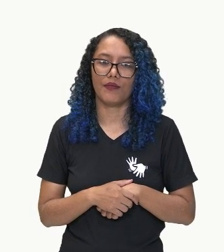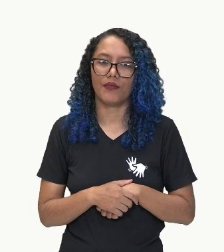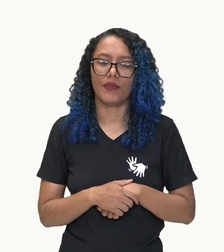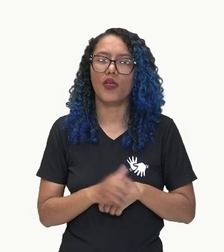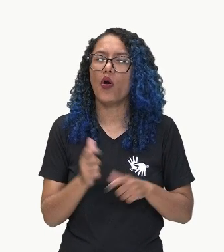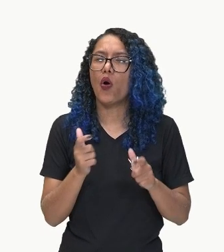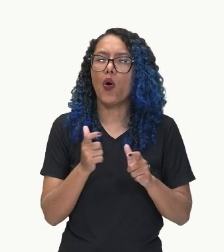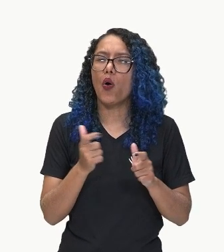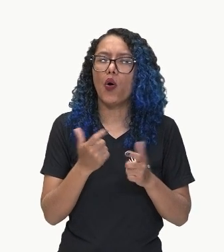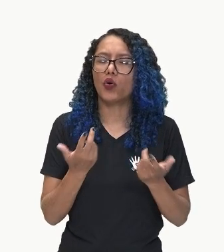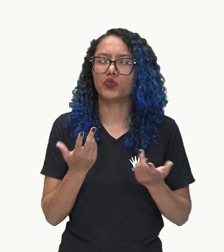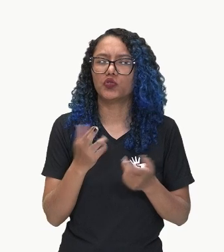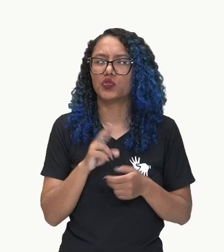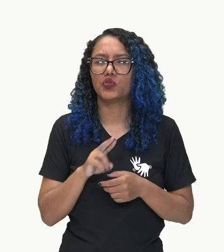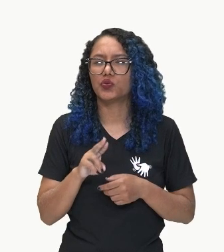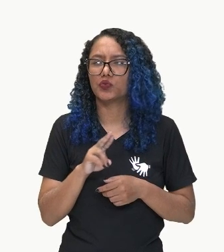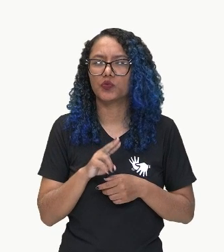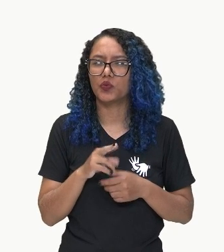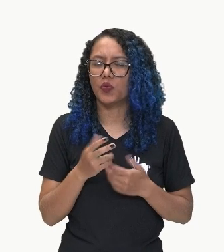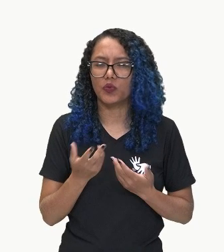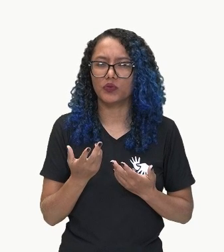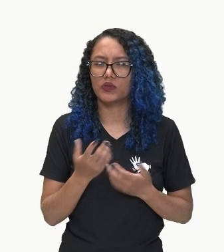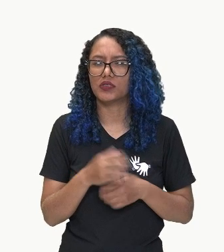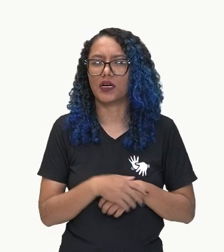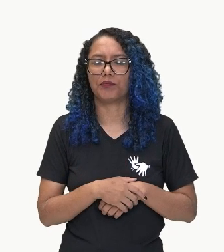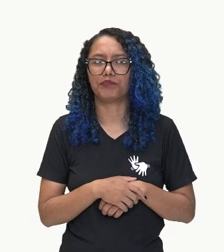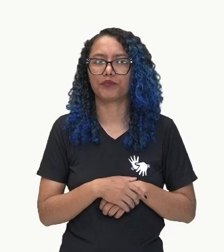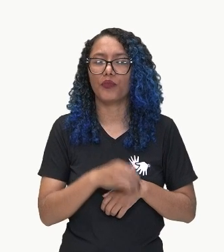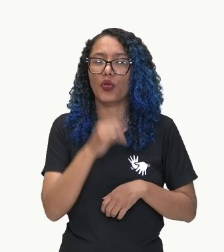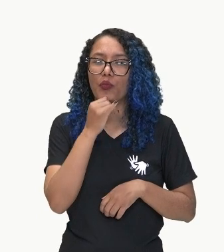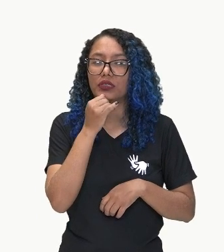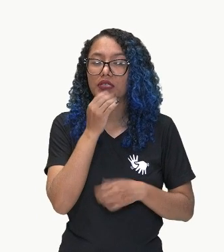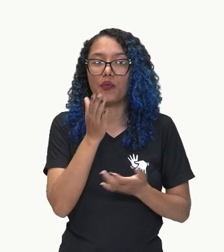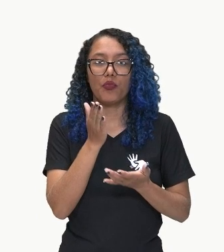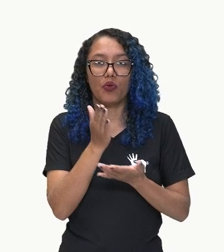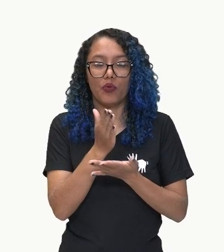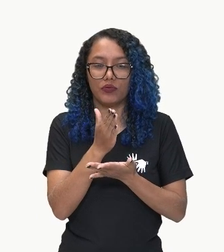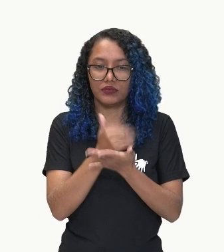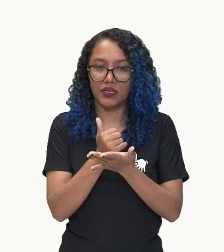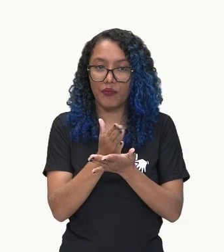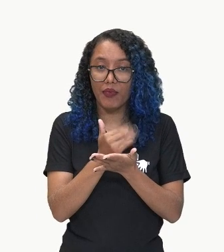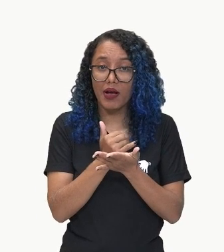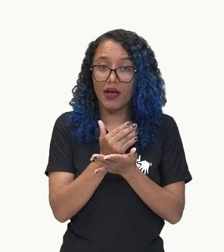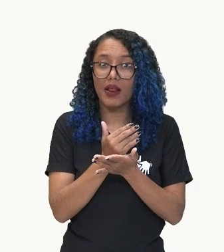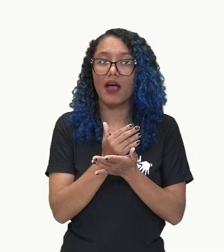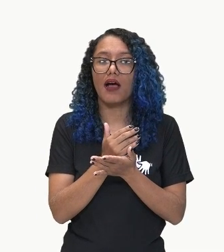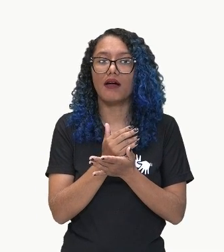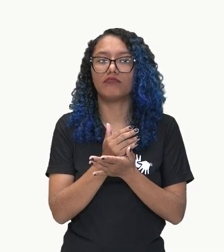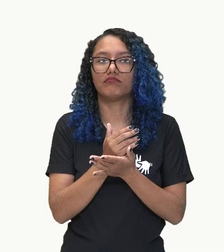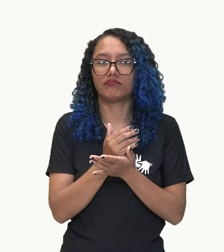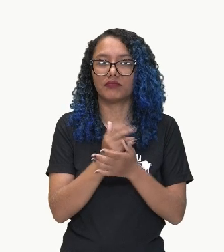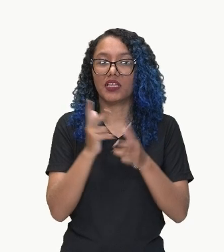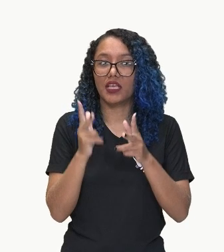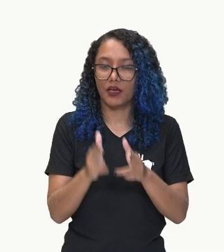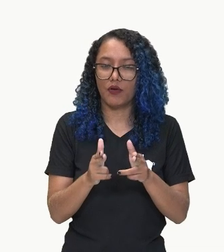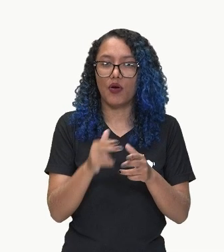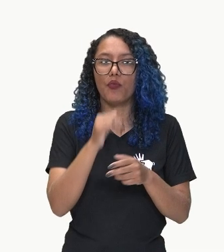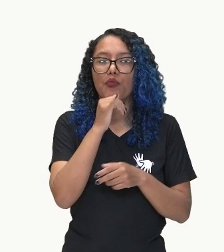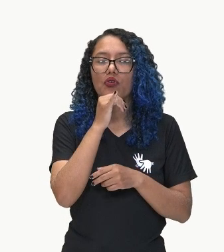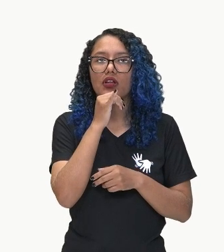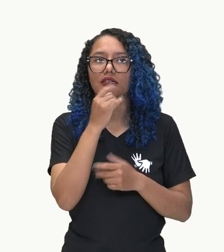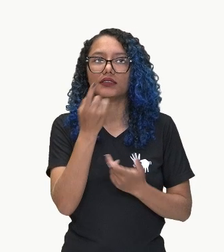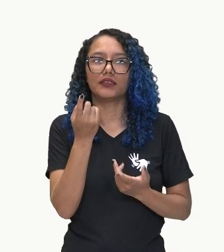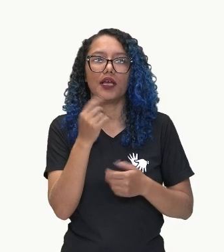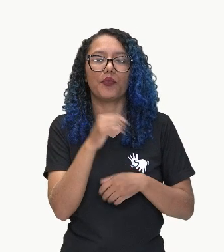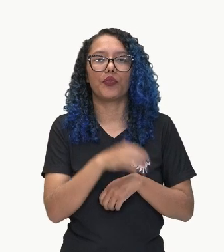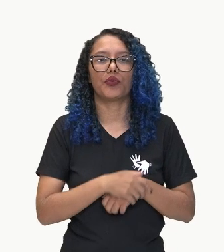Ela representa ali, queridos, a questão de dividir em partes iguais. Quem nunca aqui na vida não passou por aquela situação